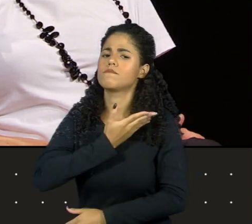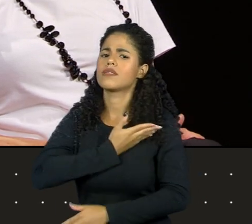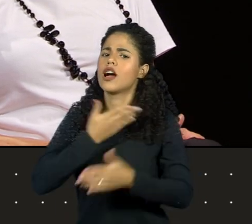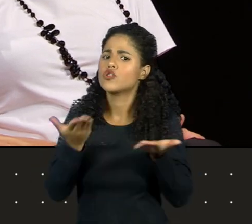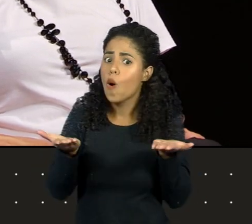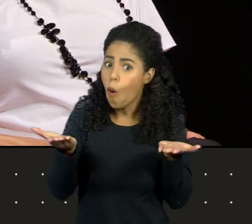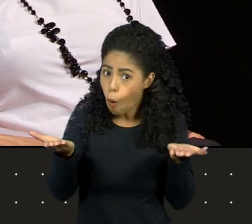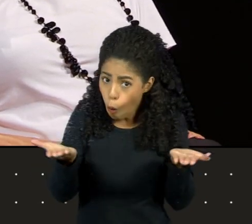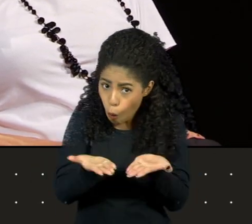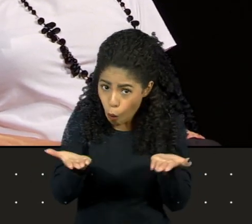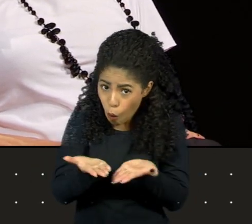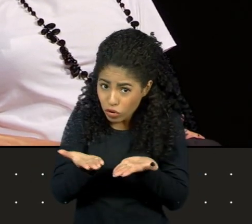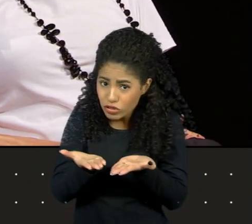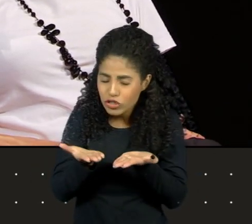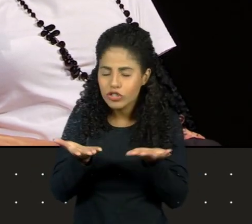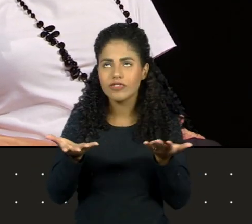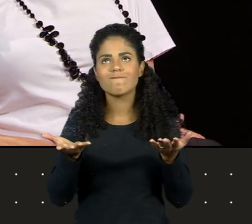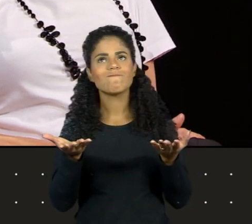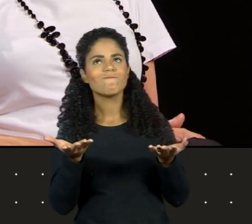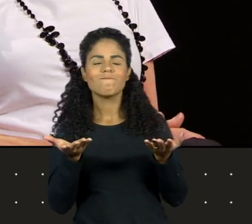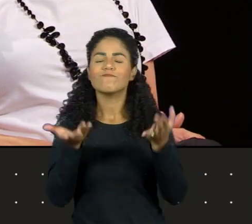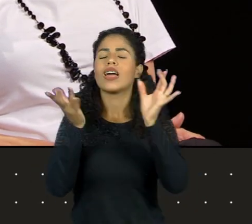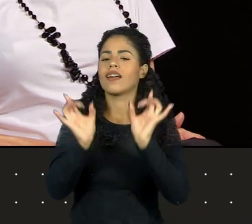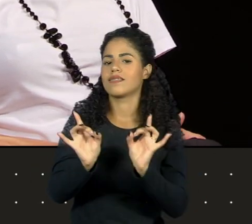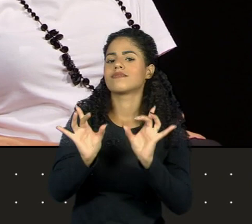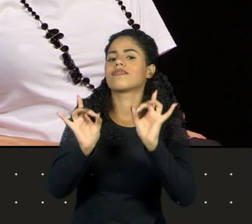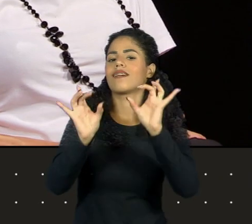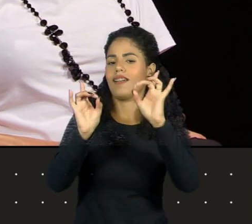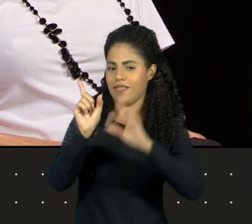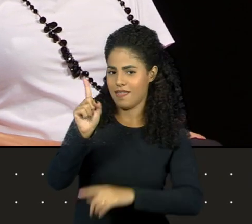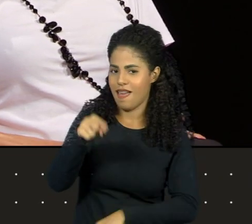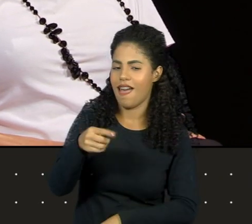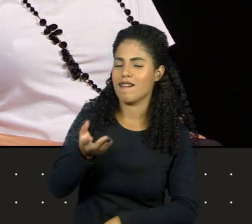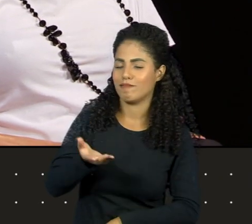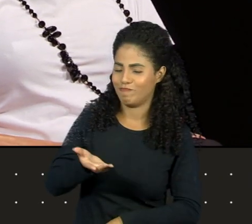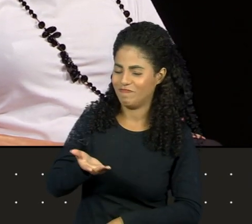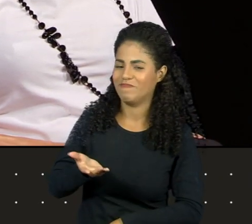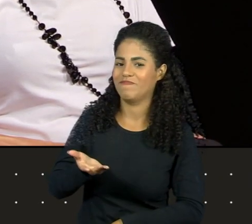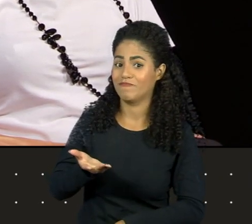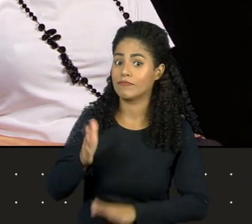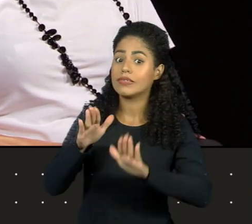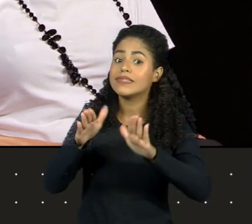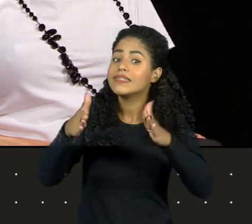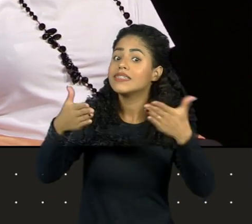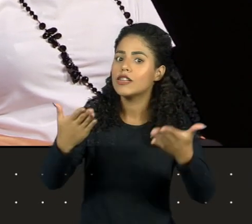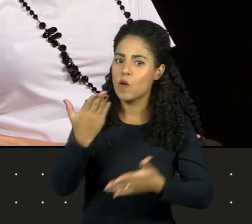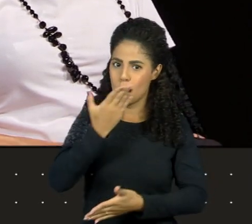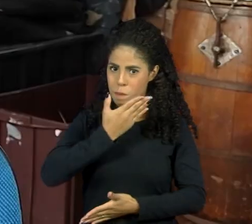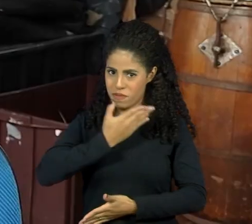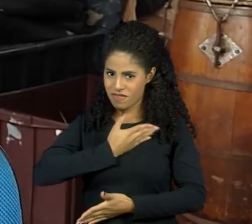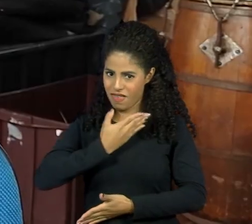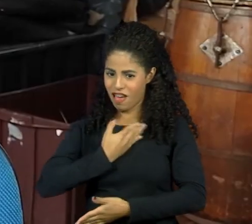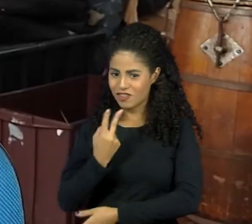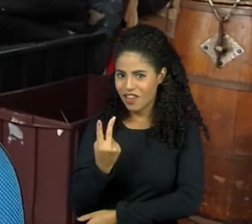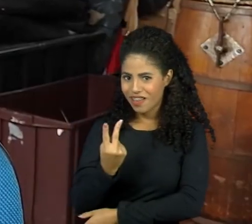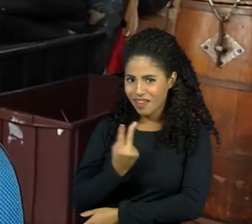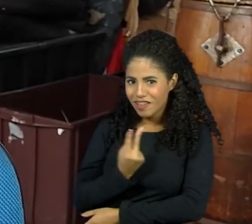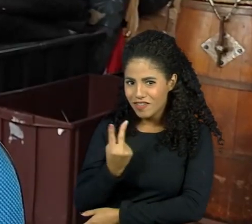uma coisa muito especial, né? Então essa amizade que nós cultivamos todos esses